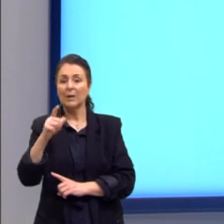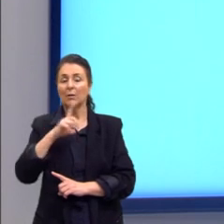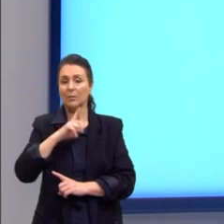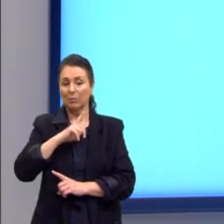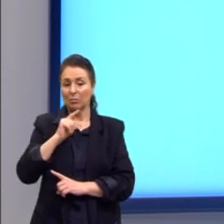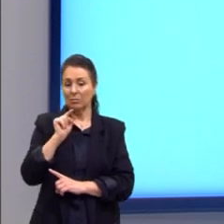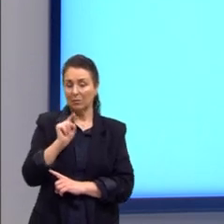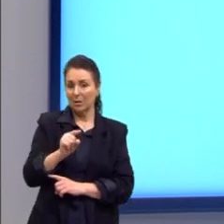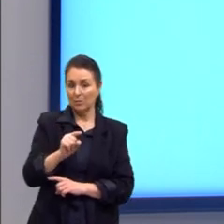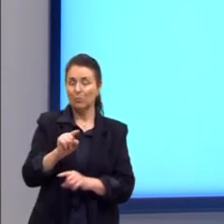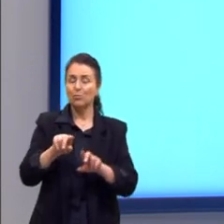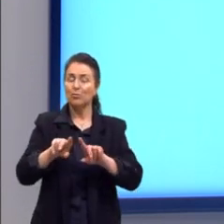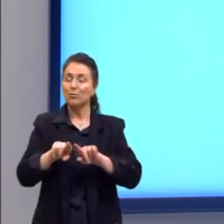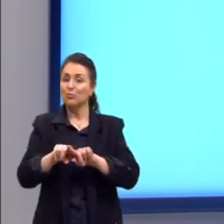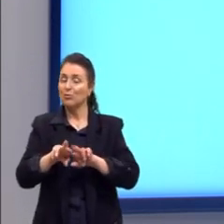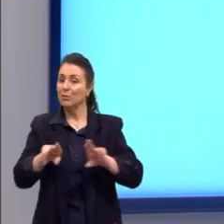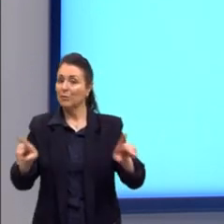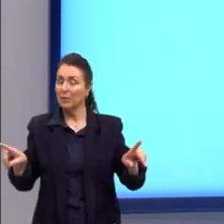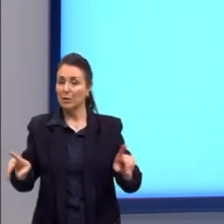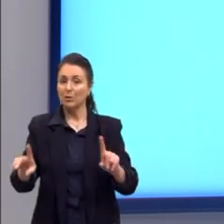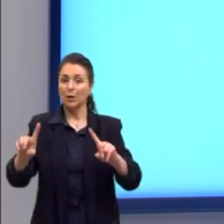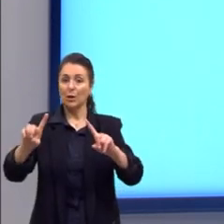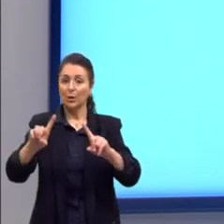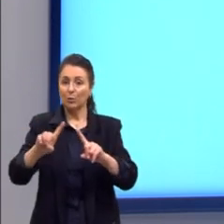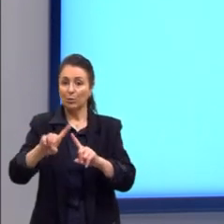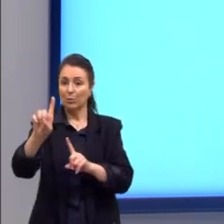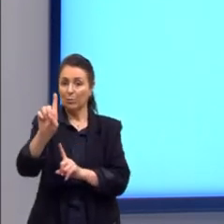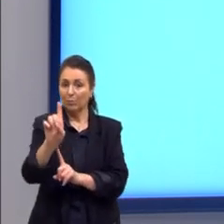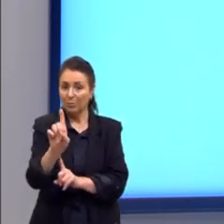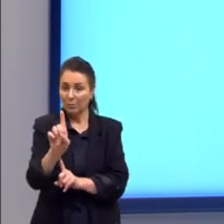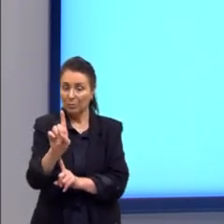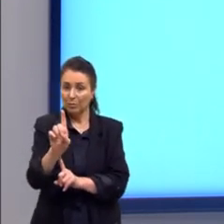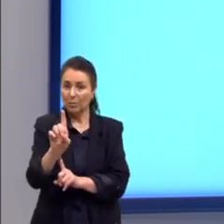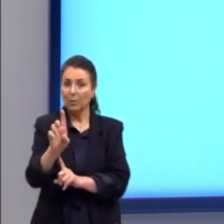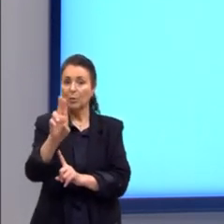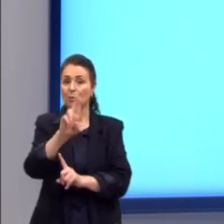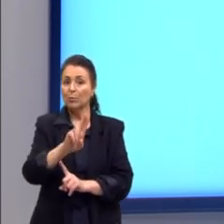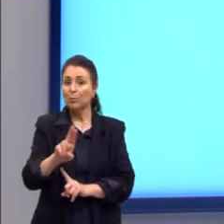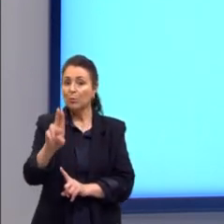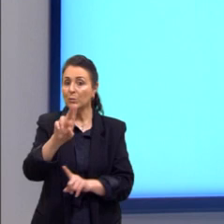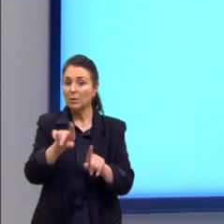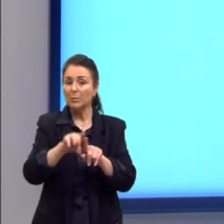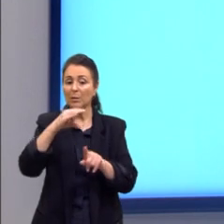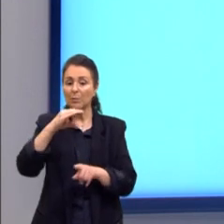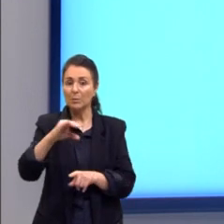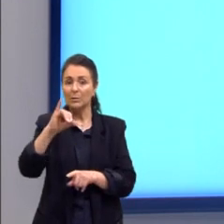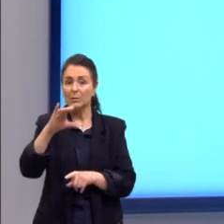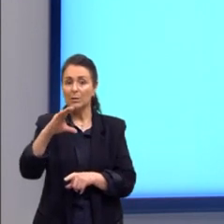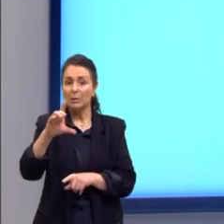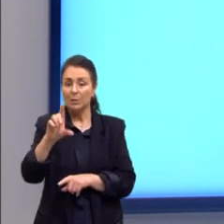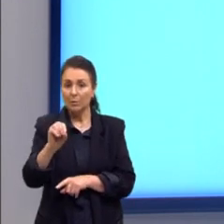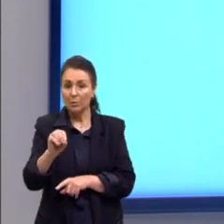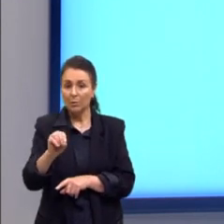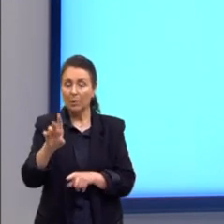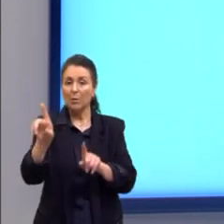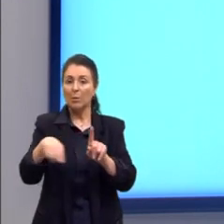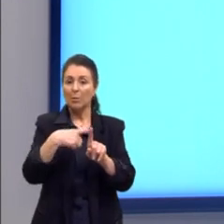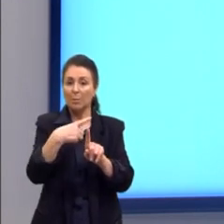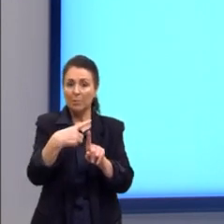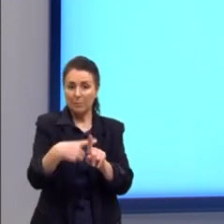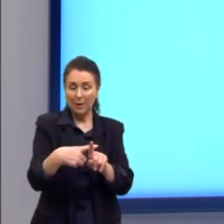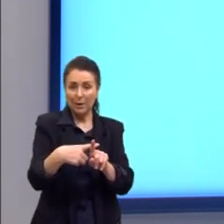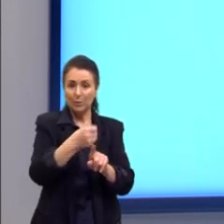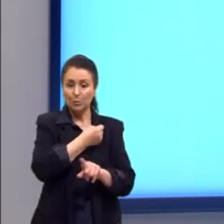um ciclo diferente dos aldeídos eu vou acrescentar na nomenclatura o ciclo Então vai ser ciclo mais o número de